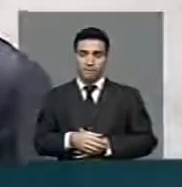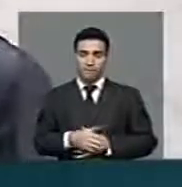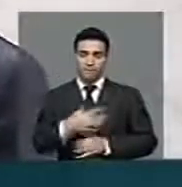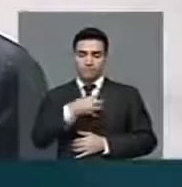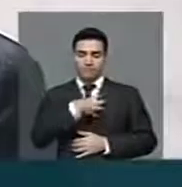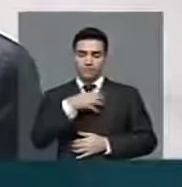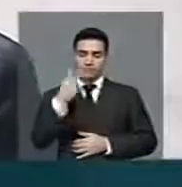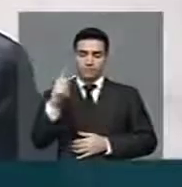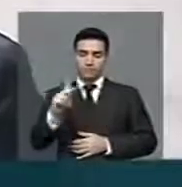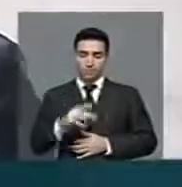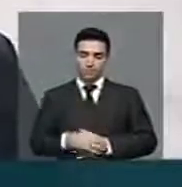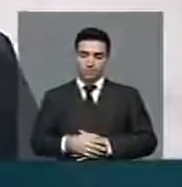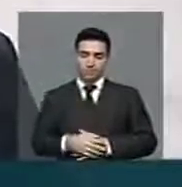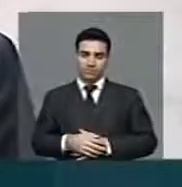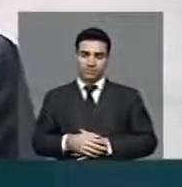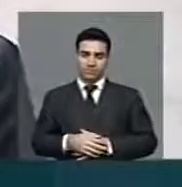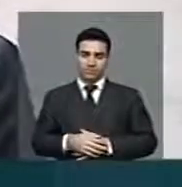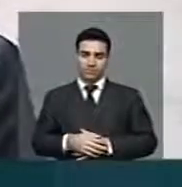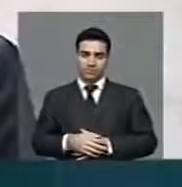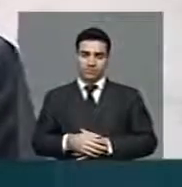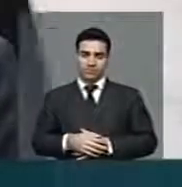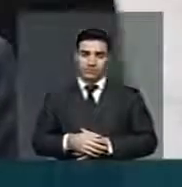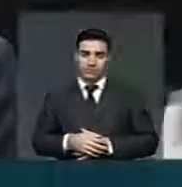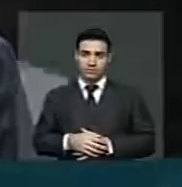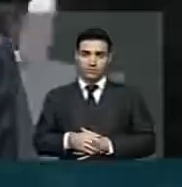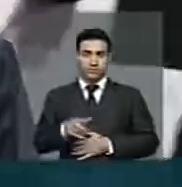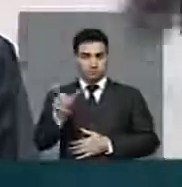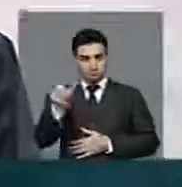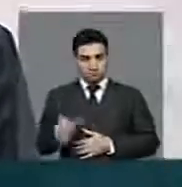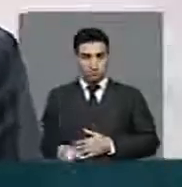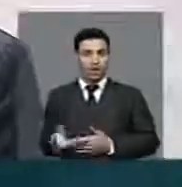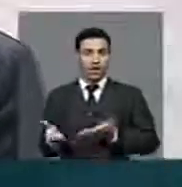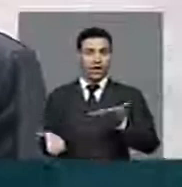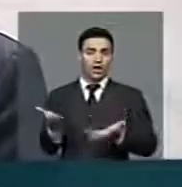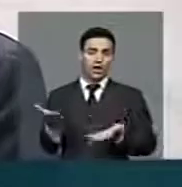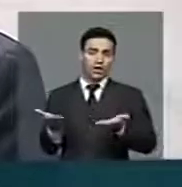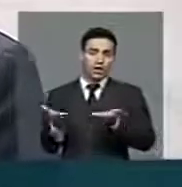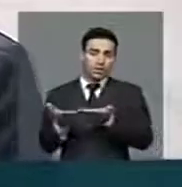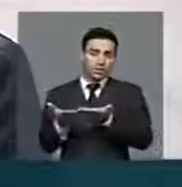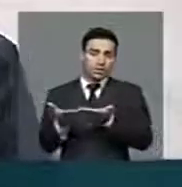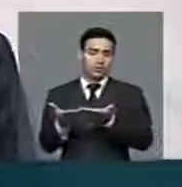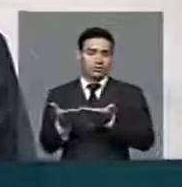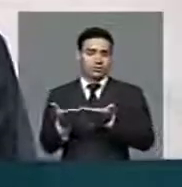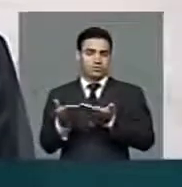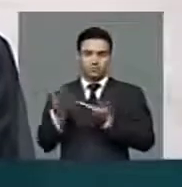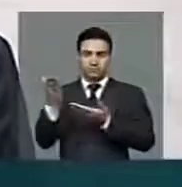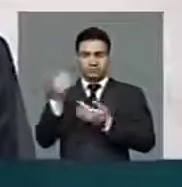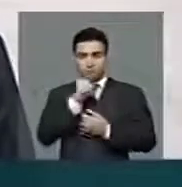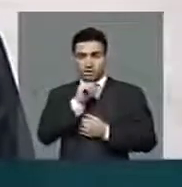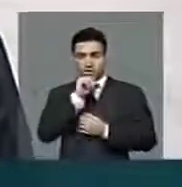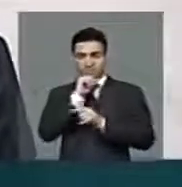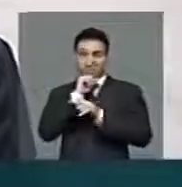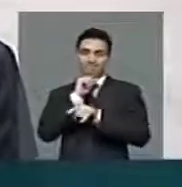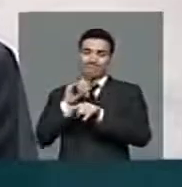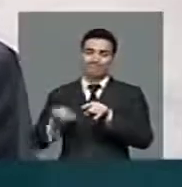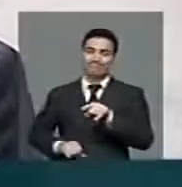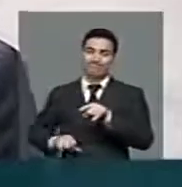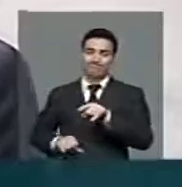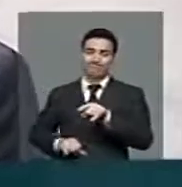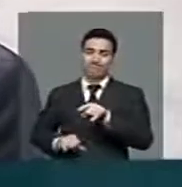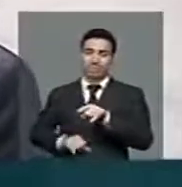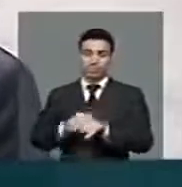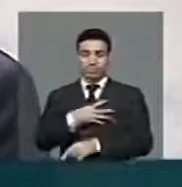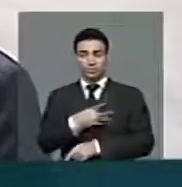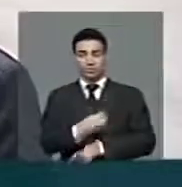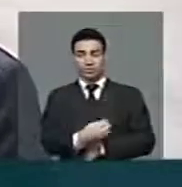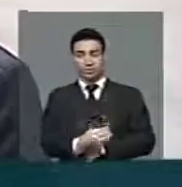comportamento e pelo seu equilíbrio como uma mãe que foi ferida com a perda